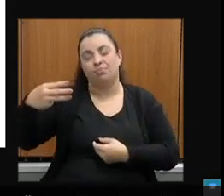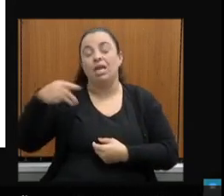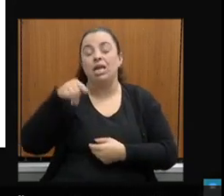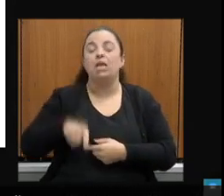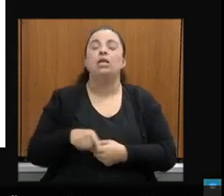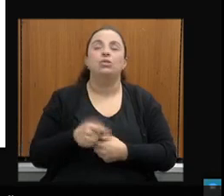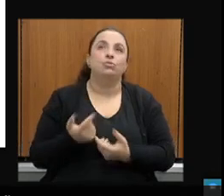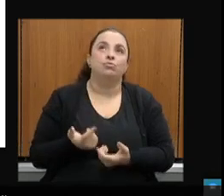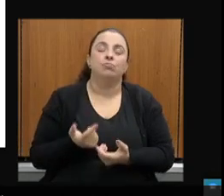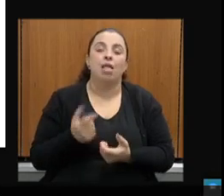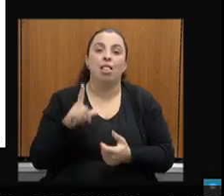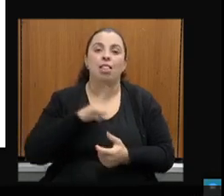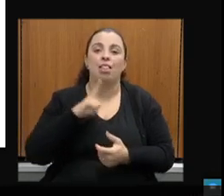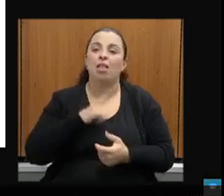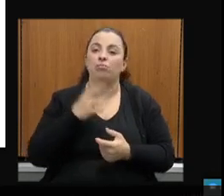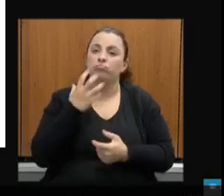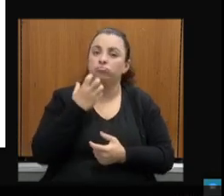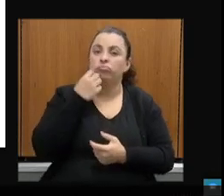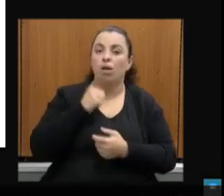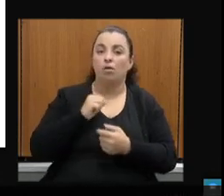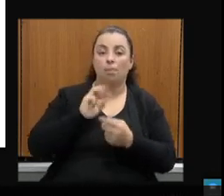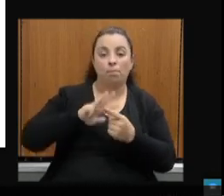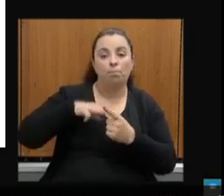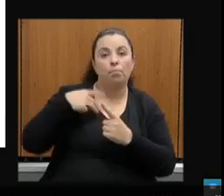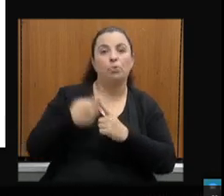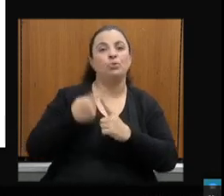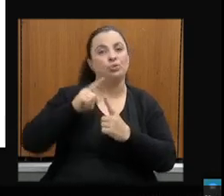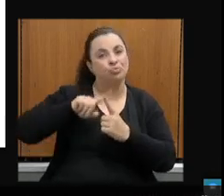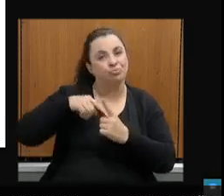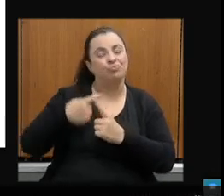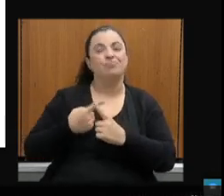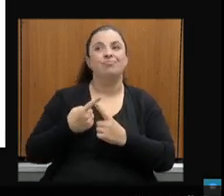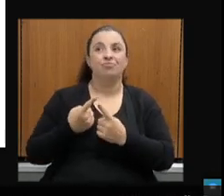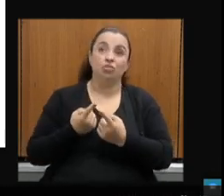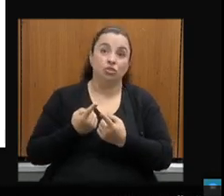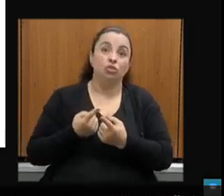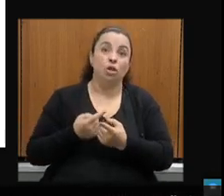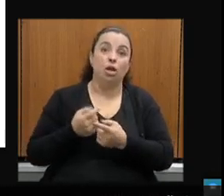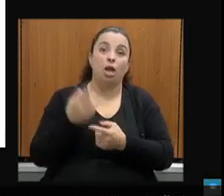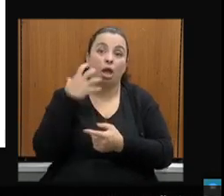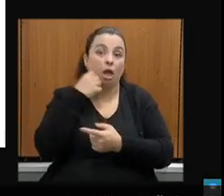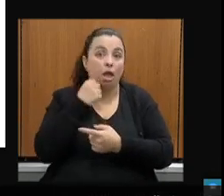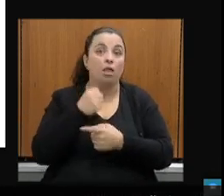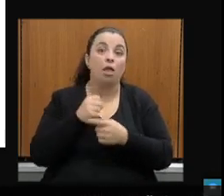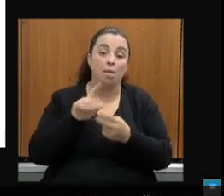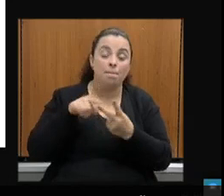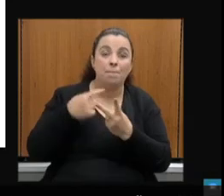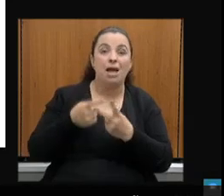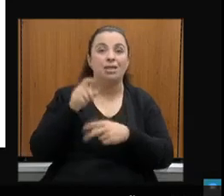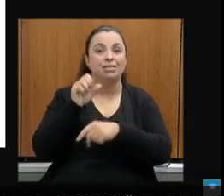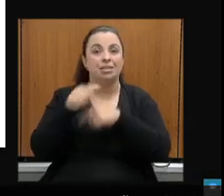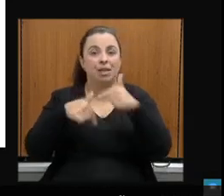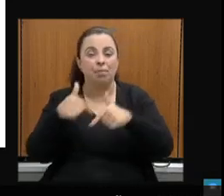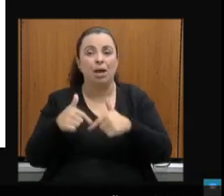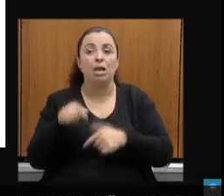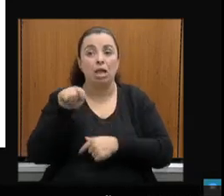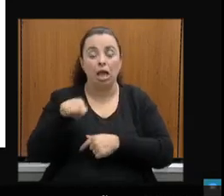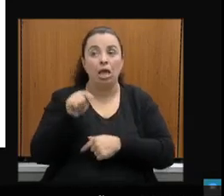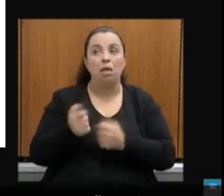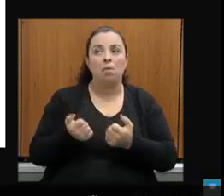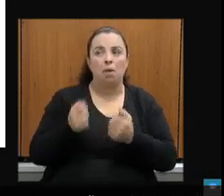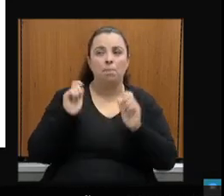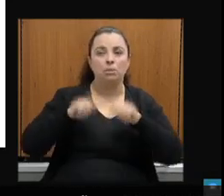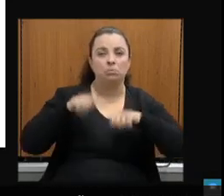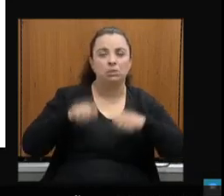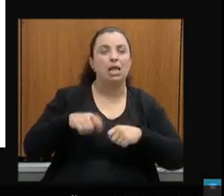ponto de vista de renda e emprego muito grande porque aqui é que a gente vai permitir o pivô de irrigação aqui acho que a gente vai permitir